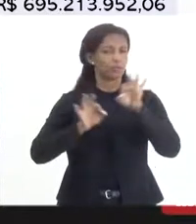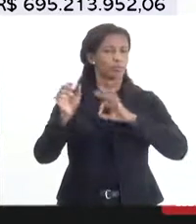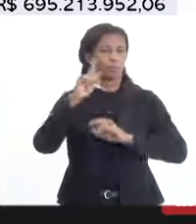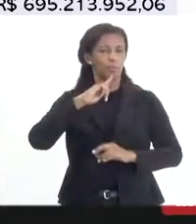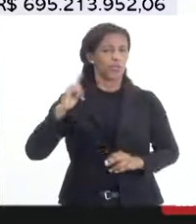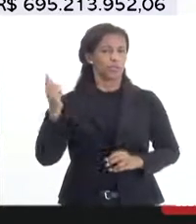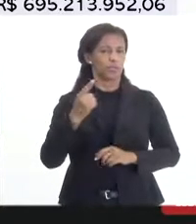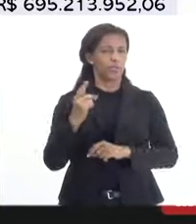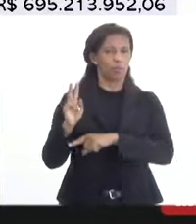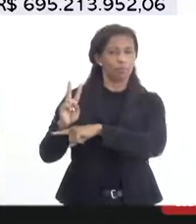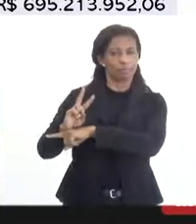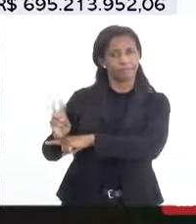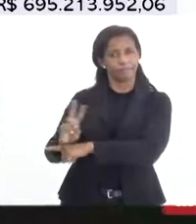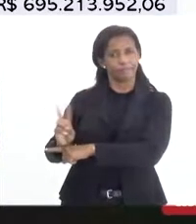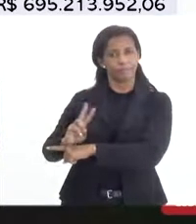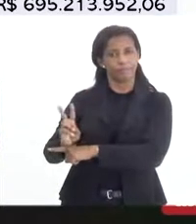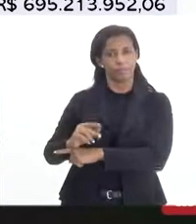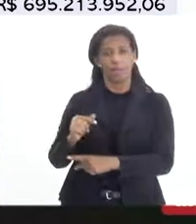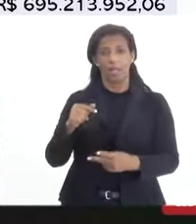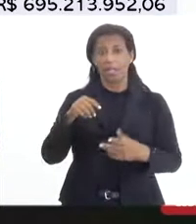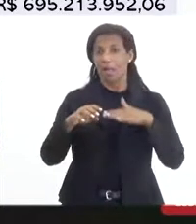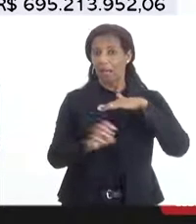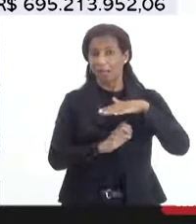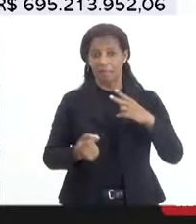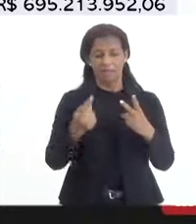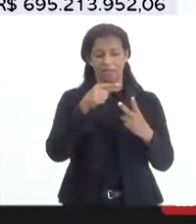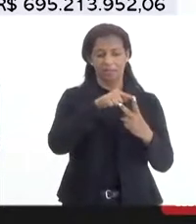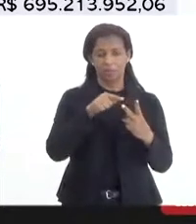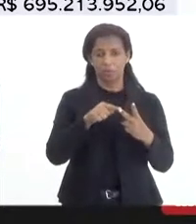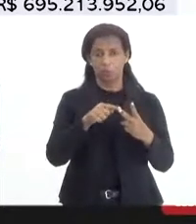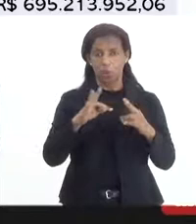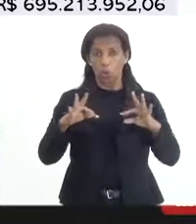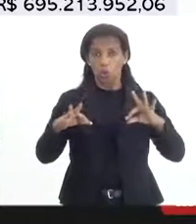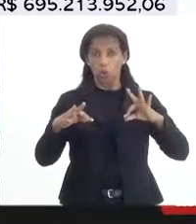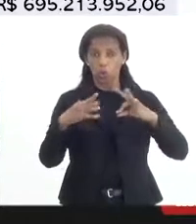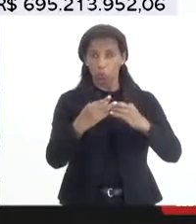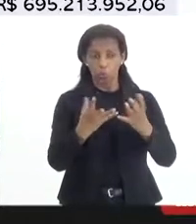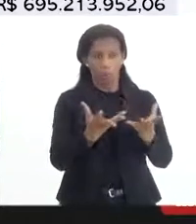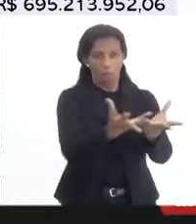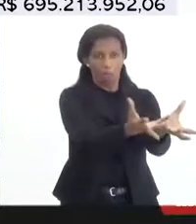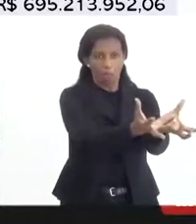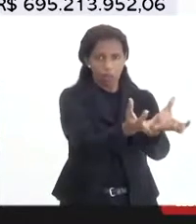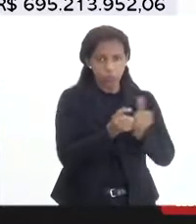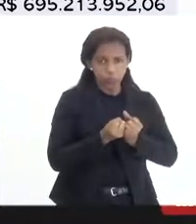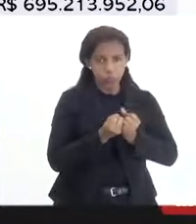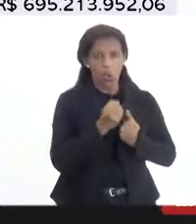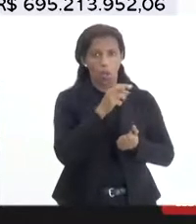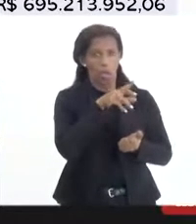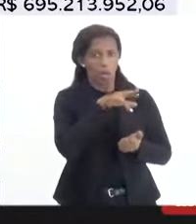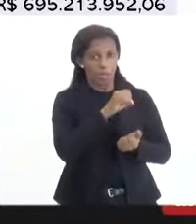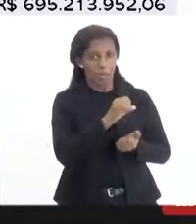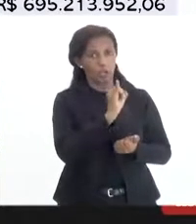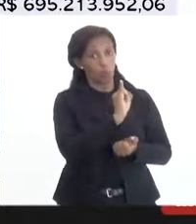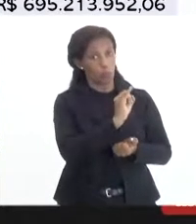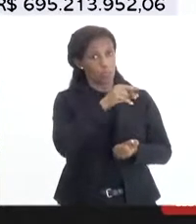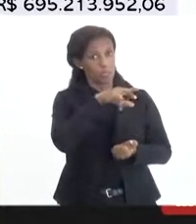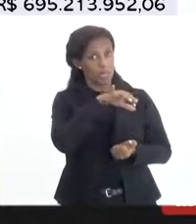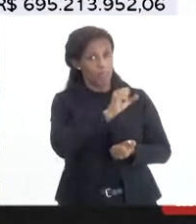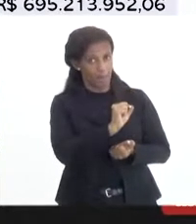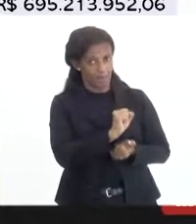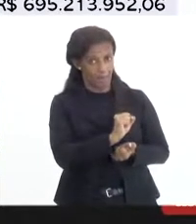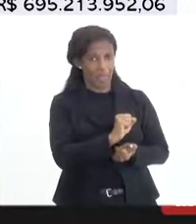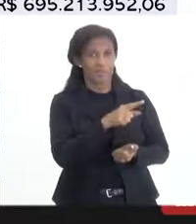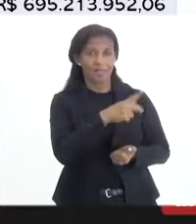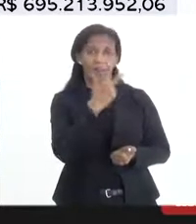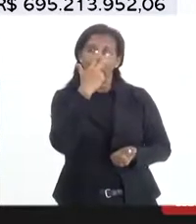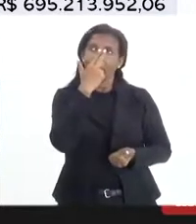fiscalização, é sempre dois comportamentos que as empresas adotam. Tudo que ela tomou como crédito, né, como ICMS, ela quer se creditar. Eu sei que isso pode